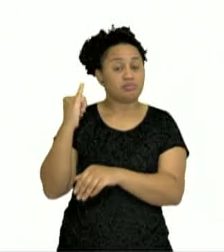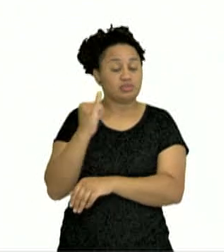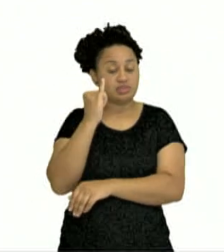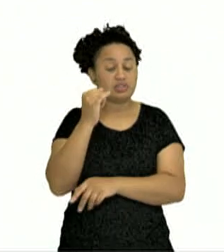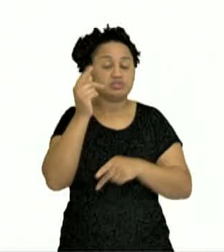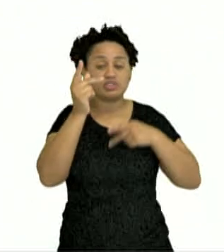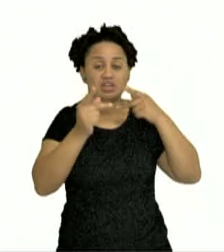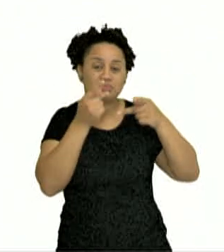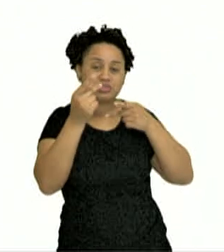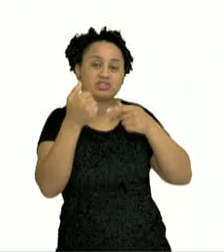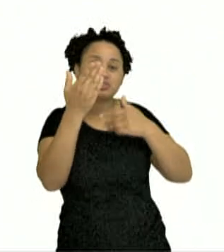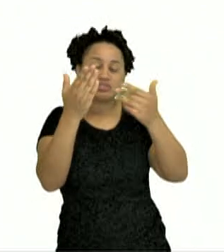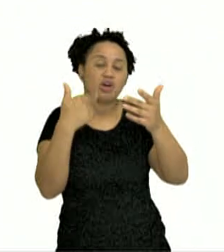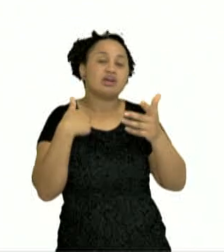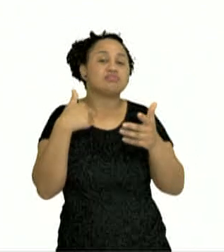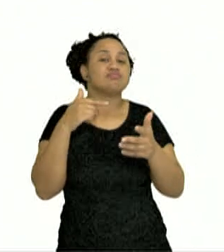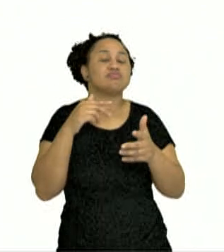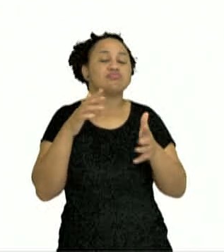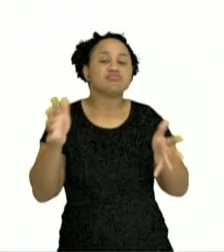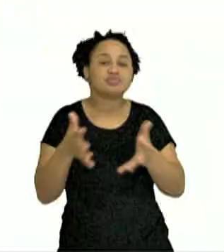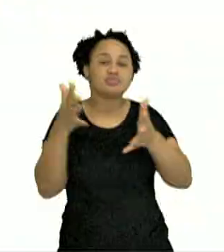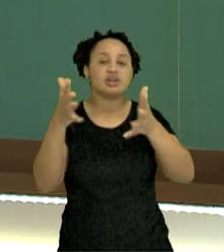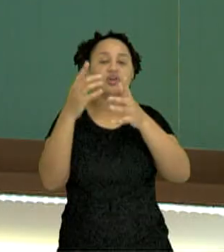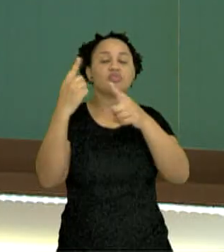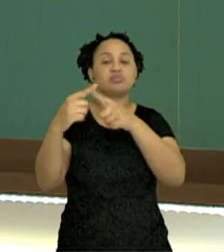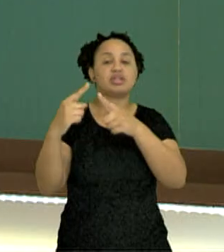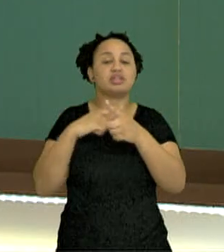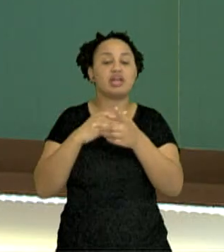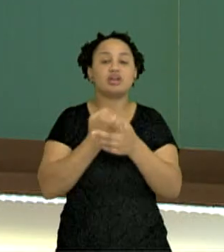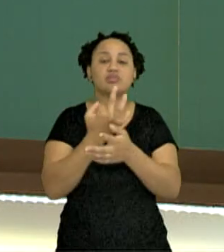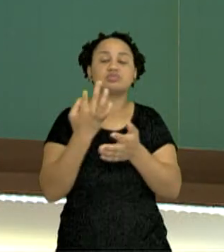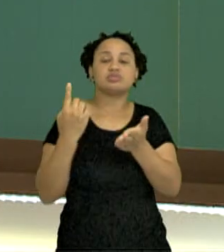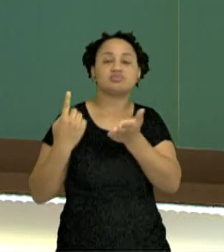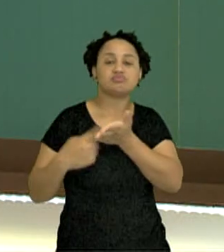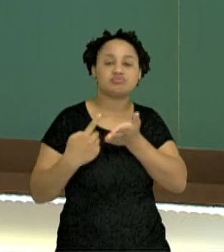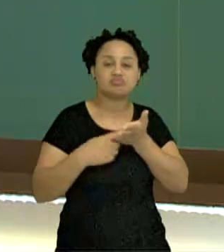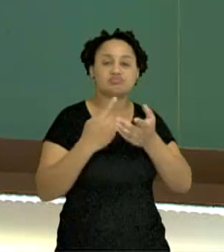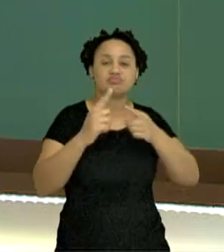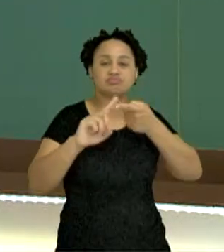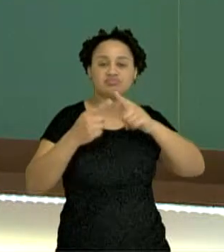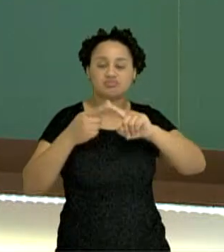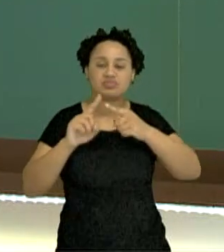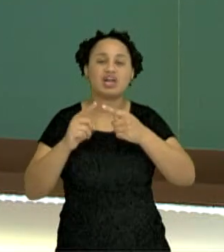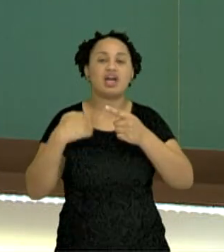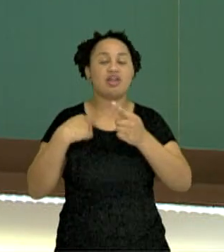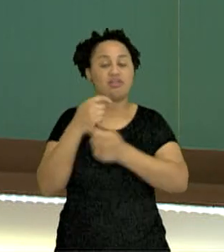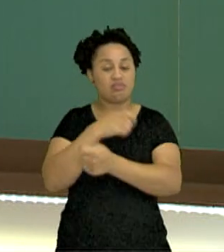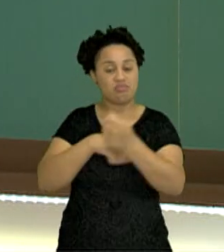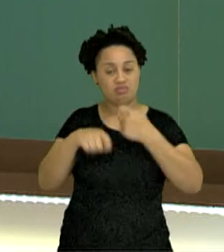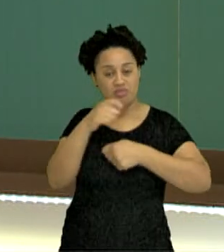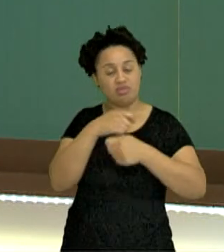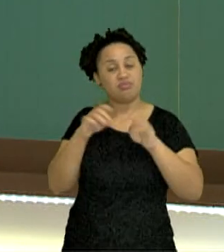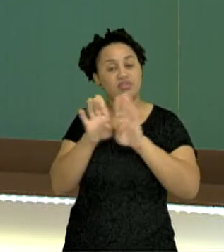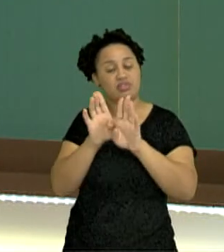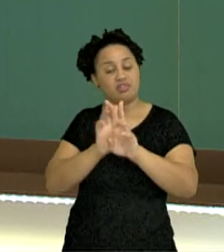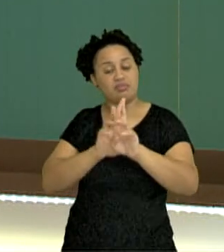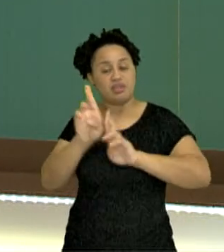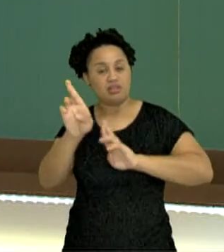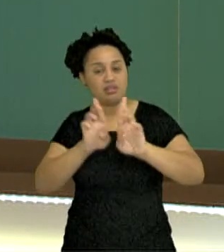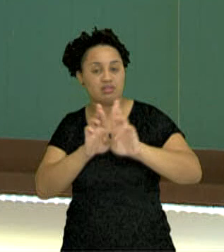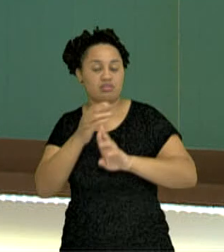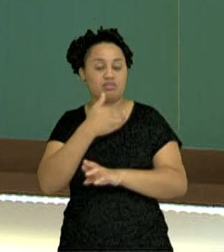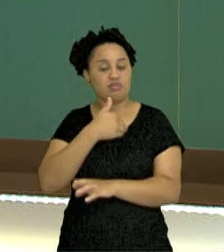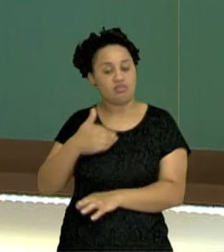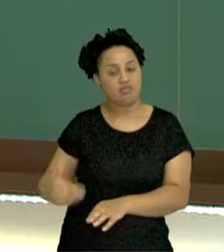ela seja fortalecida por meio de acordos econômicos, por meio de relações entre governos